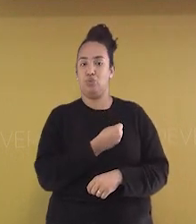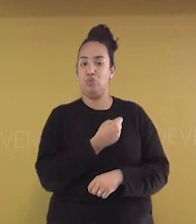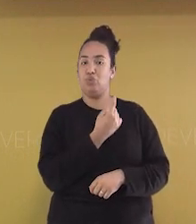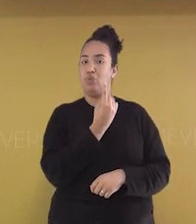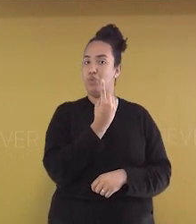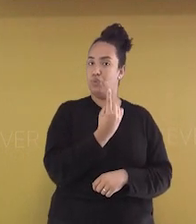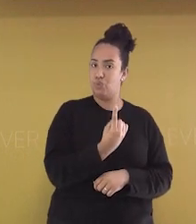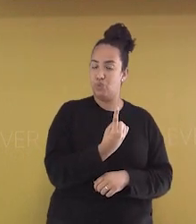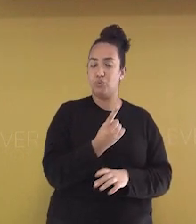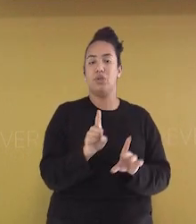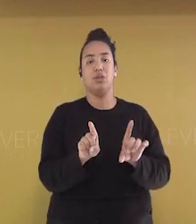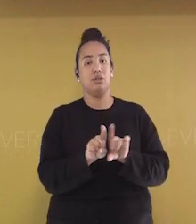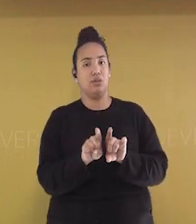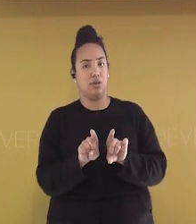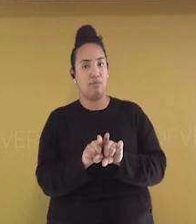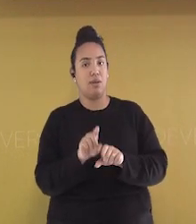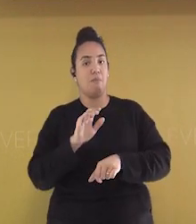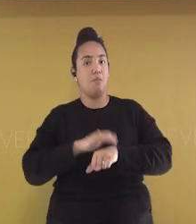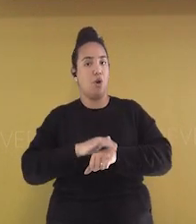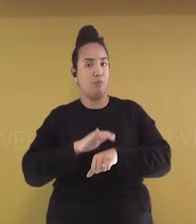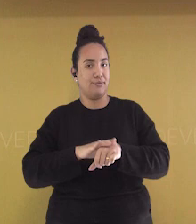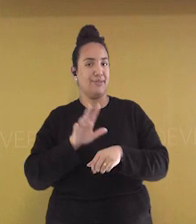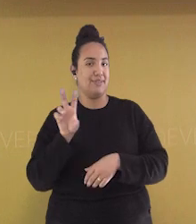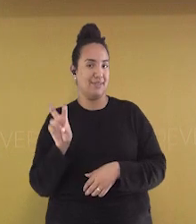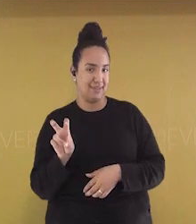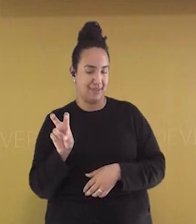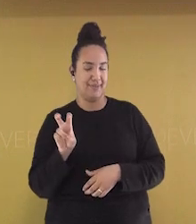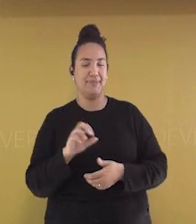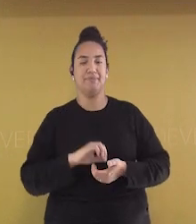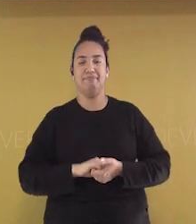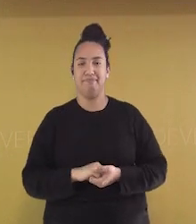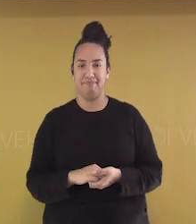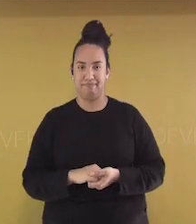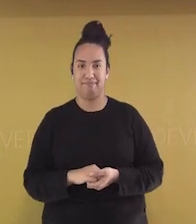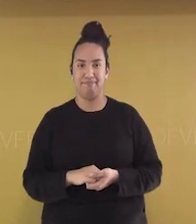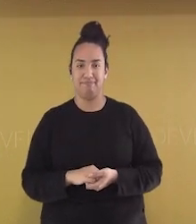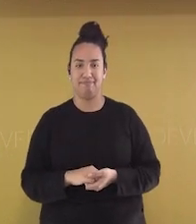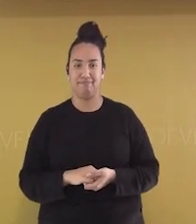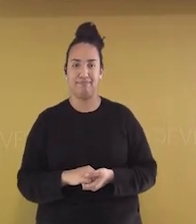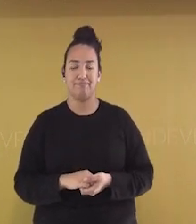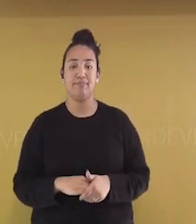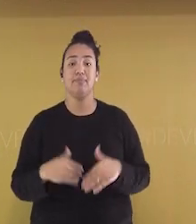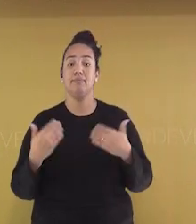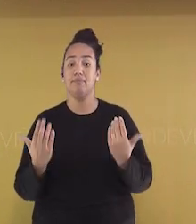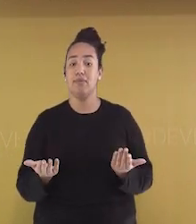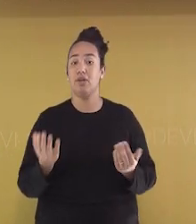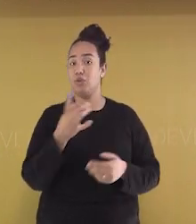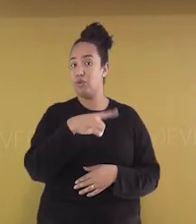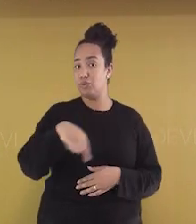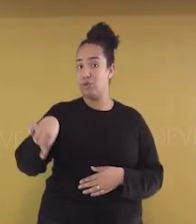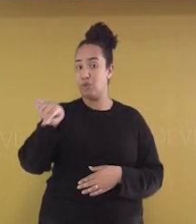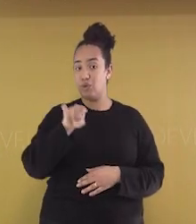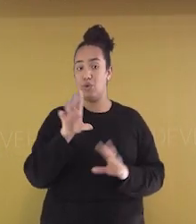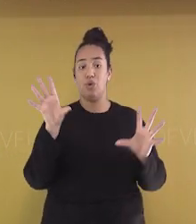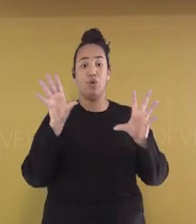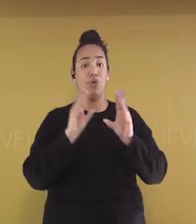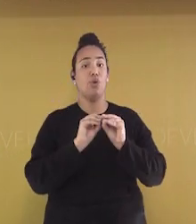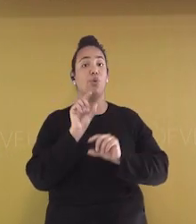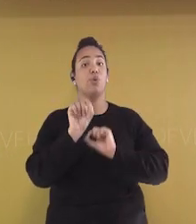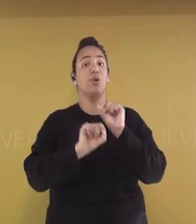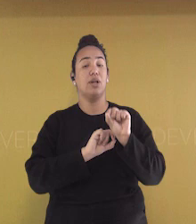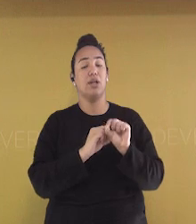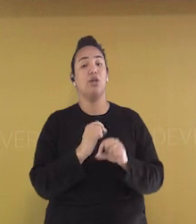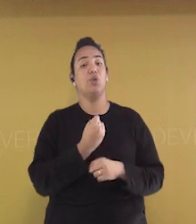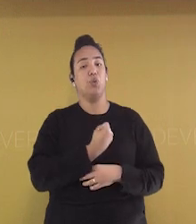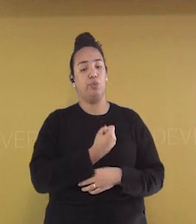uma divisão exata são o 1 e o próprio 5. Com isso, podemos concluir que o 5